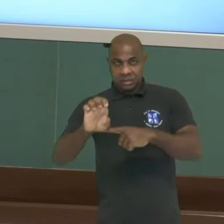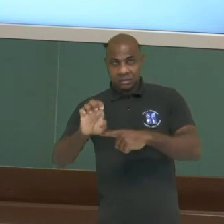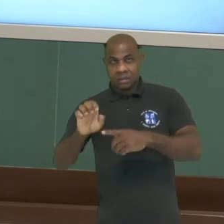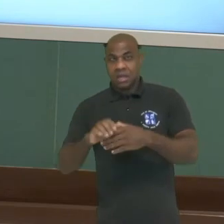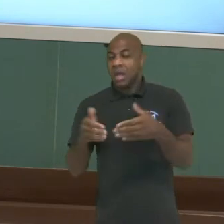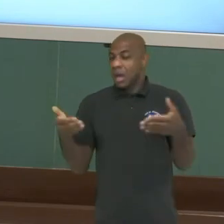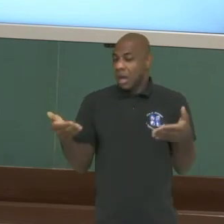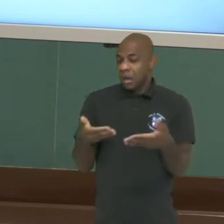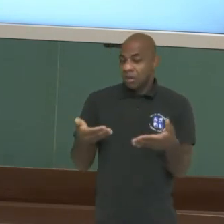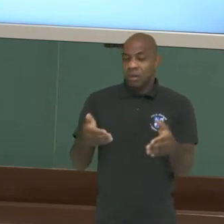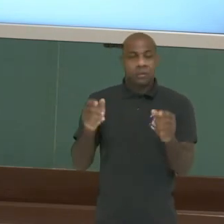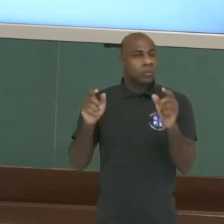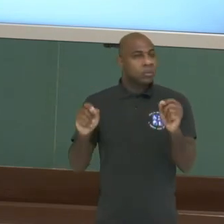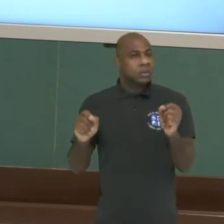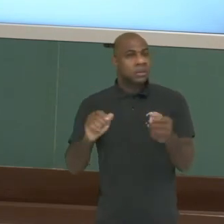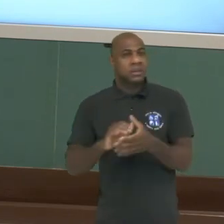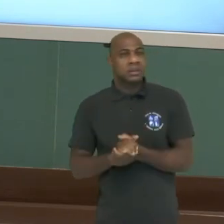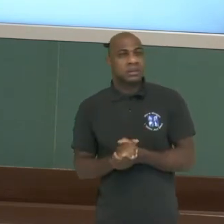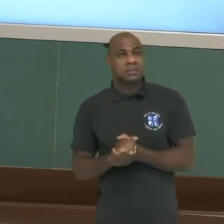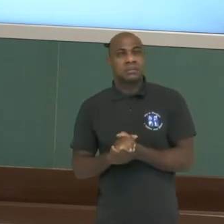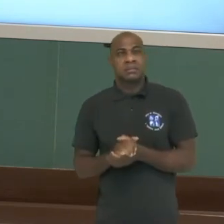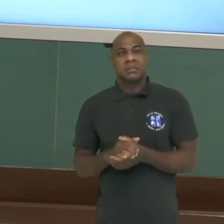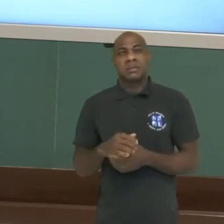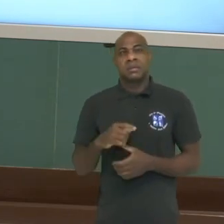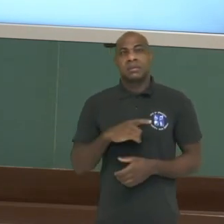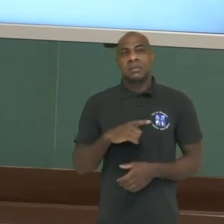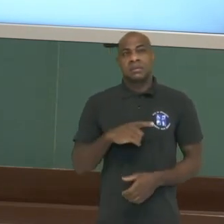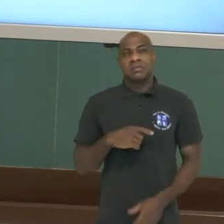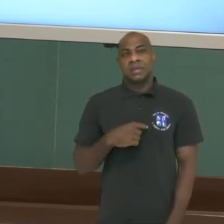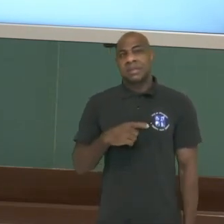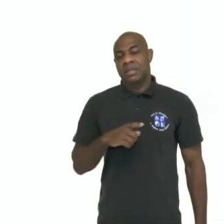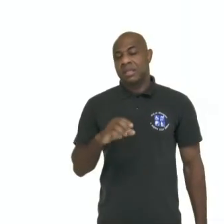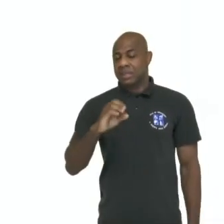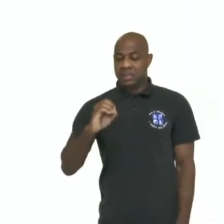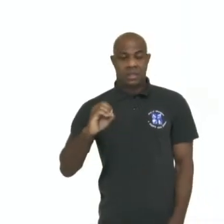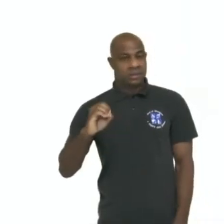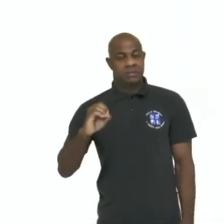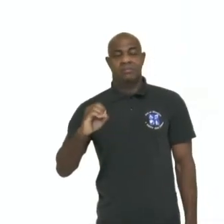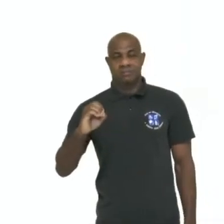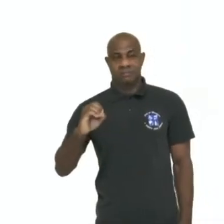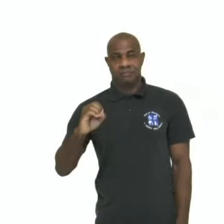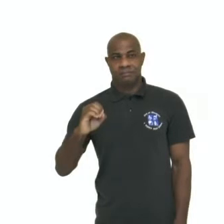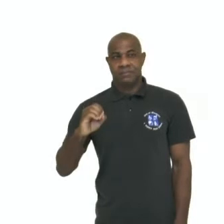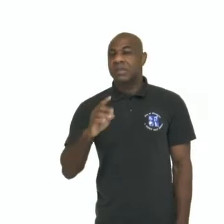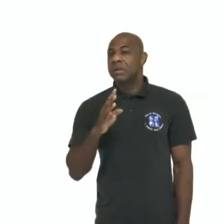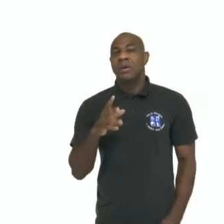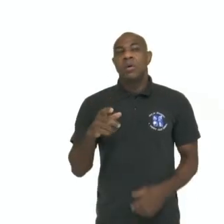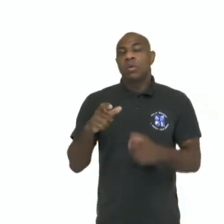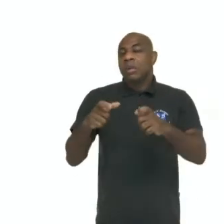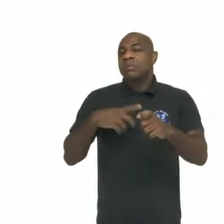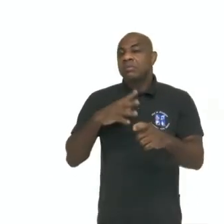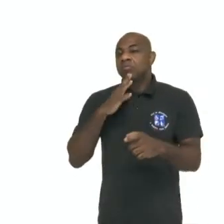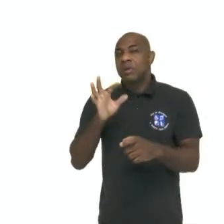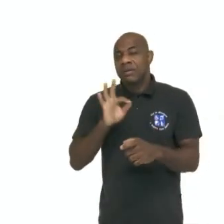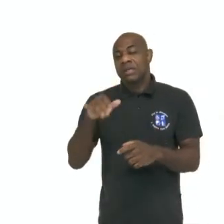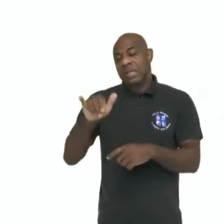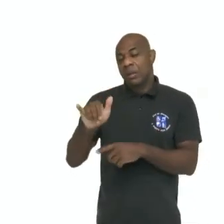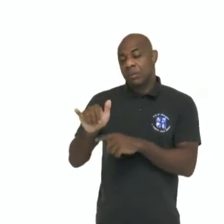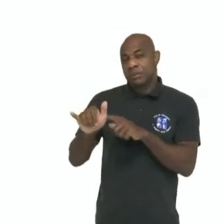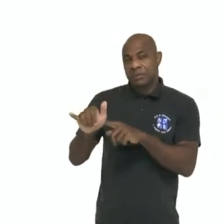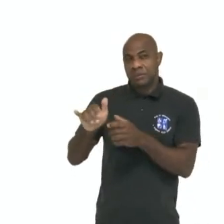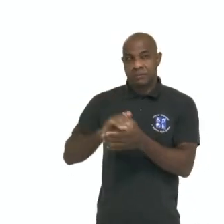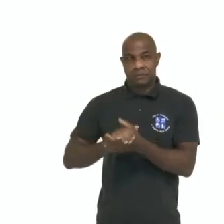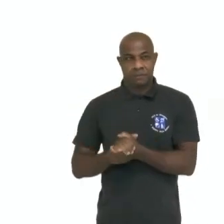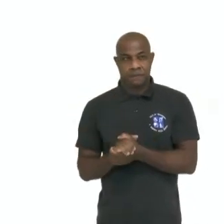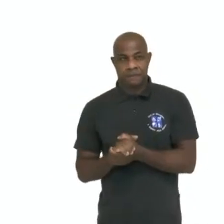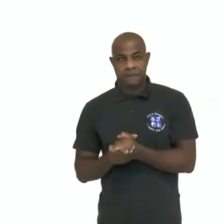agora o ponto que a gente está procurando foi chamado de D, 0, e o ponto que a gente não conhece, que é o y. Então, 3 vezes o x, que é